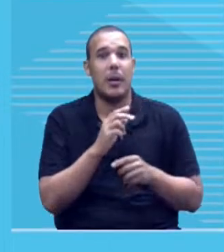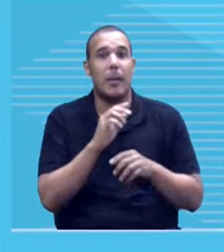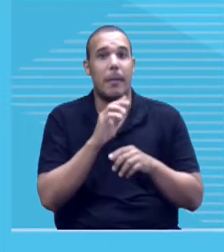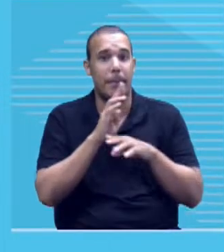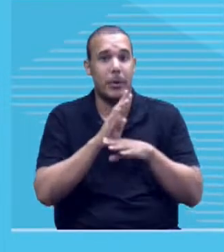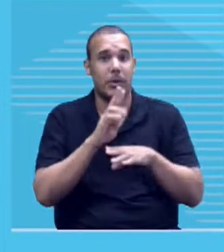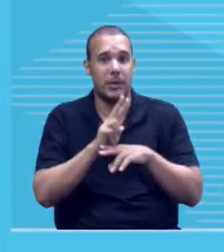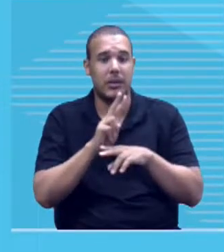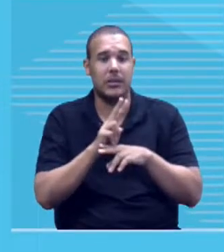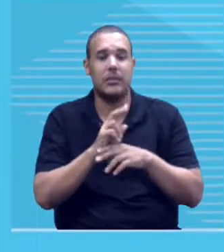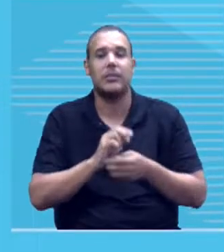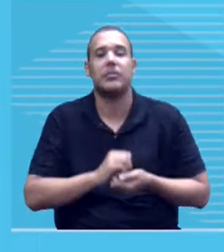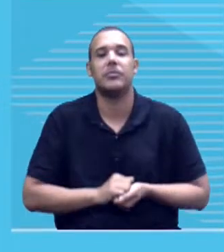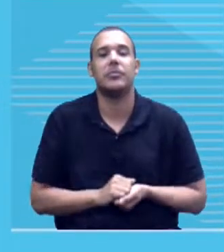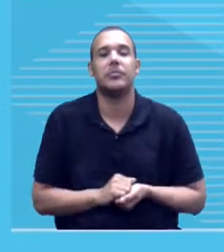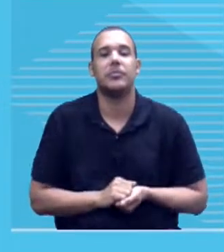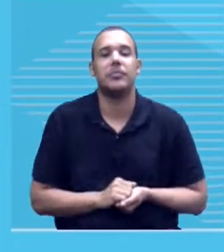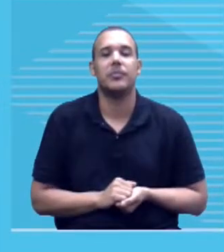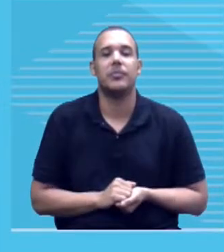boa.